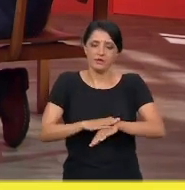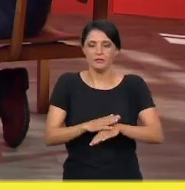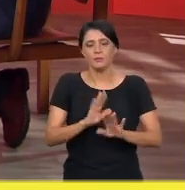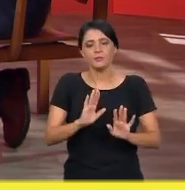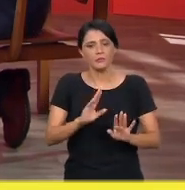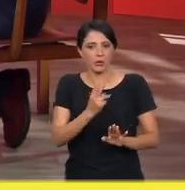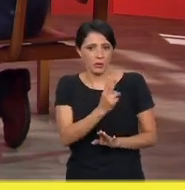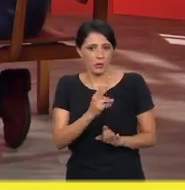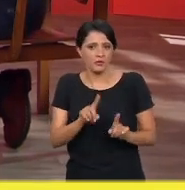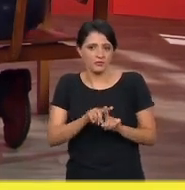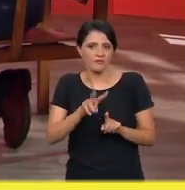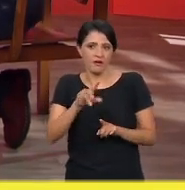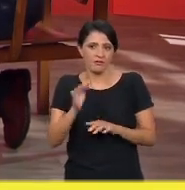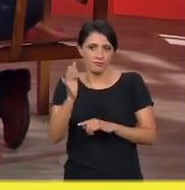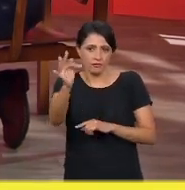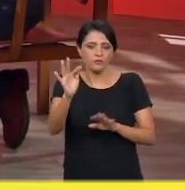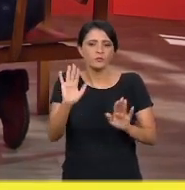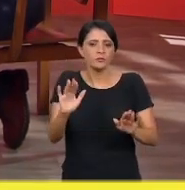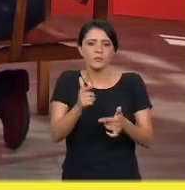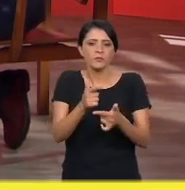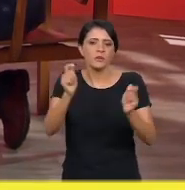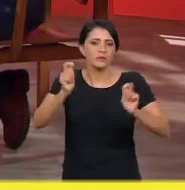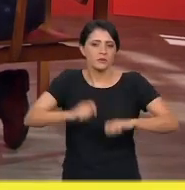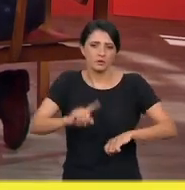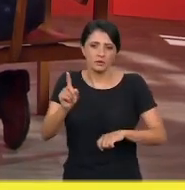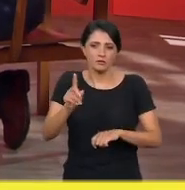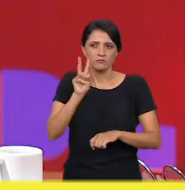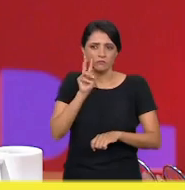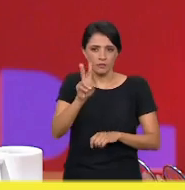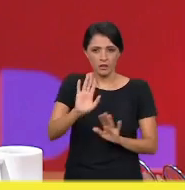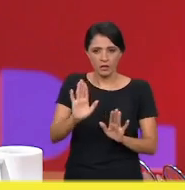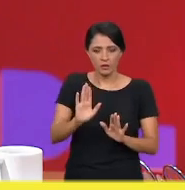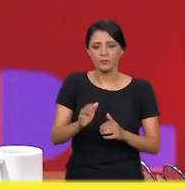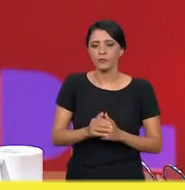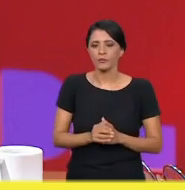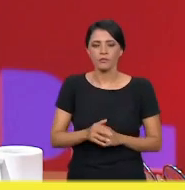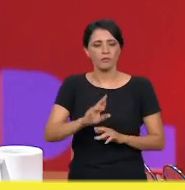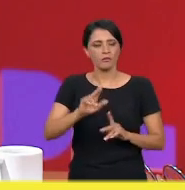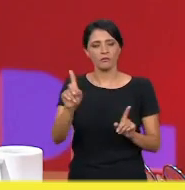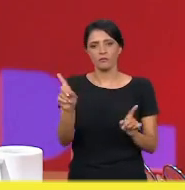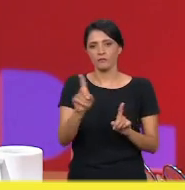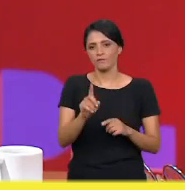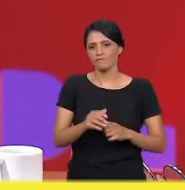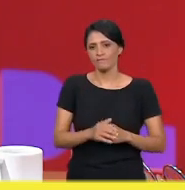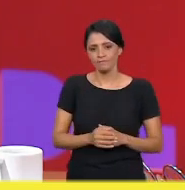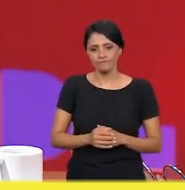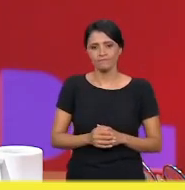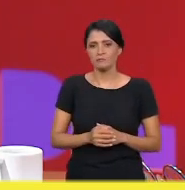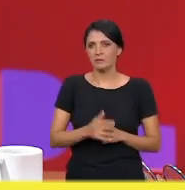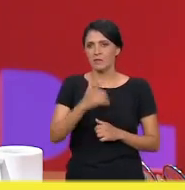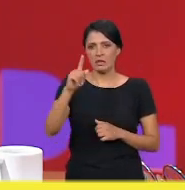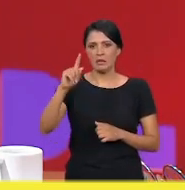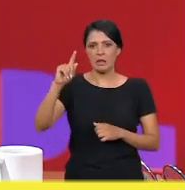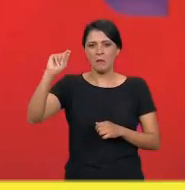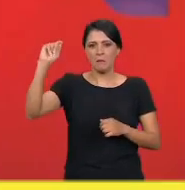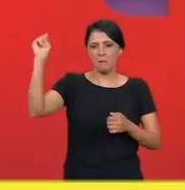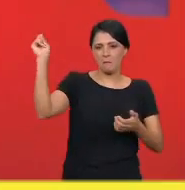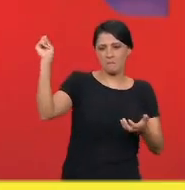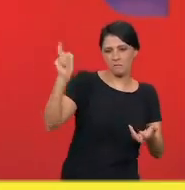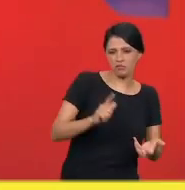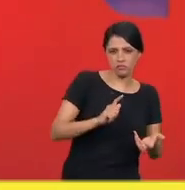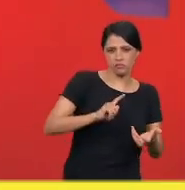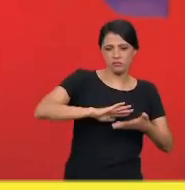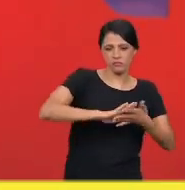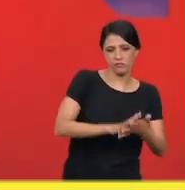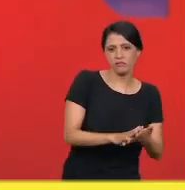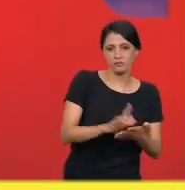Mas isso não é uma possibilidade observável, né? Não, não é. a questão de colisões e tal, né? Quer dizer, o nosso problema